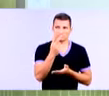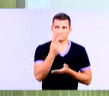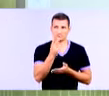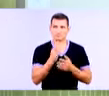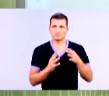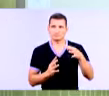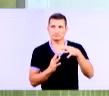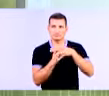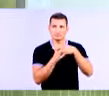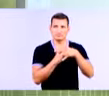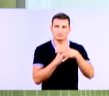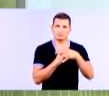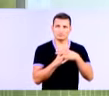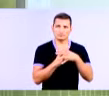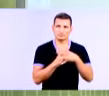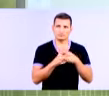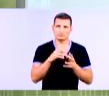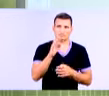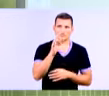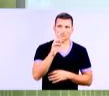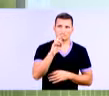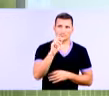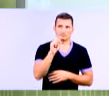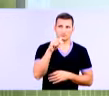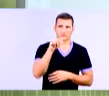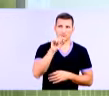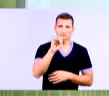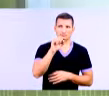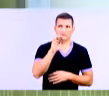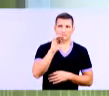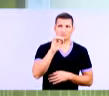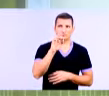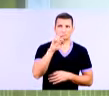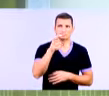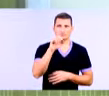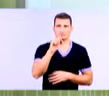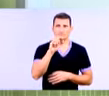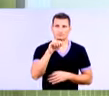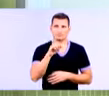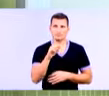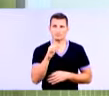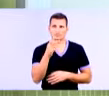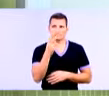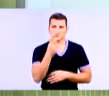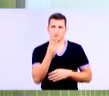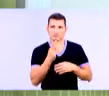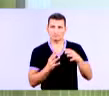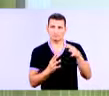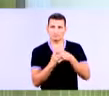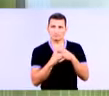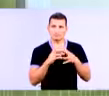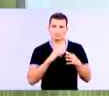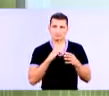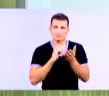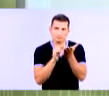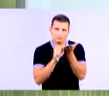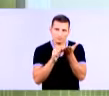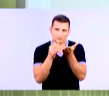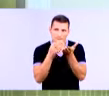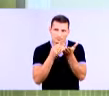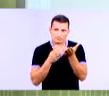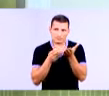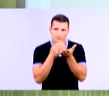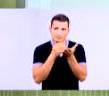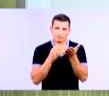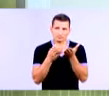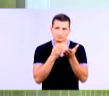de transistores. Um negócio absurdo. Então imagina, são 2 bilhões de dispositivos que ficam ligando e desligando de acordo com a